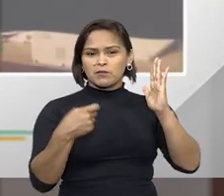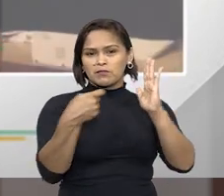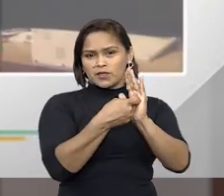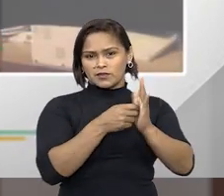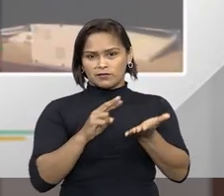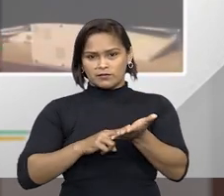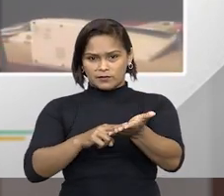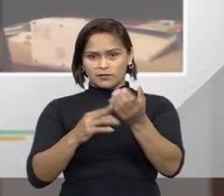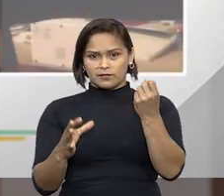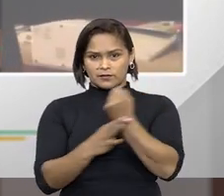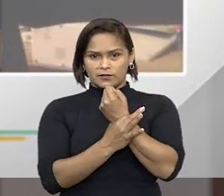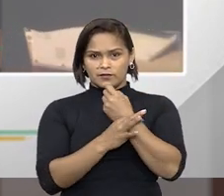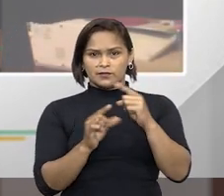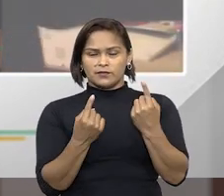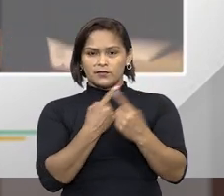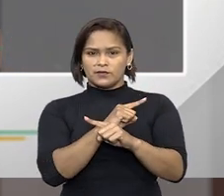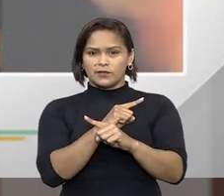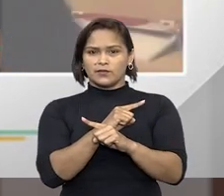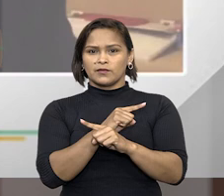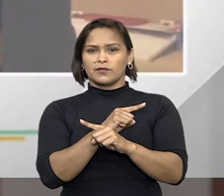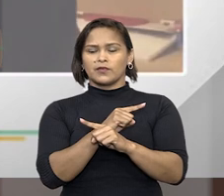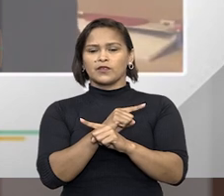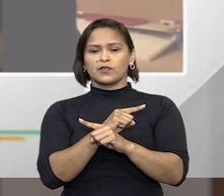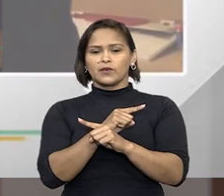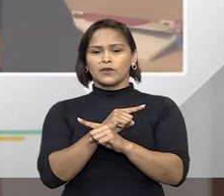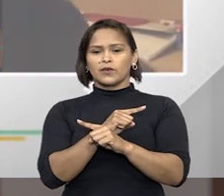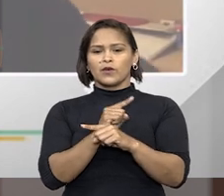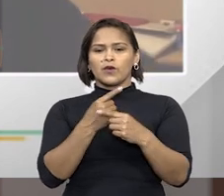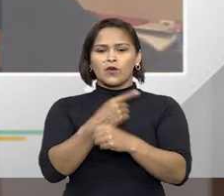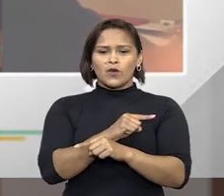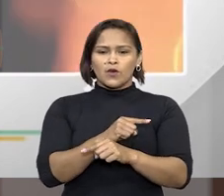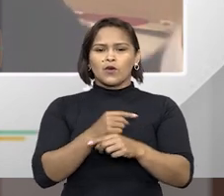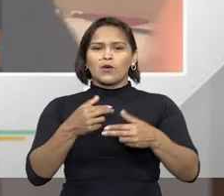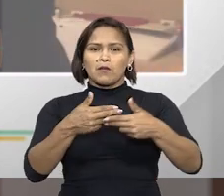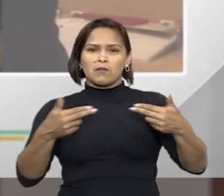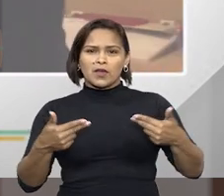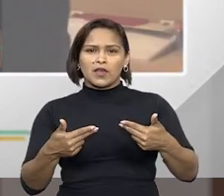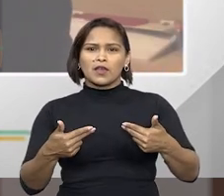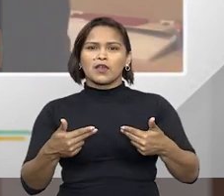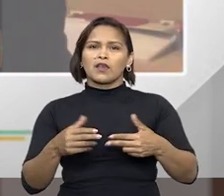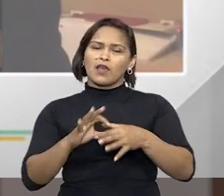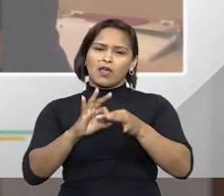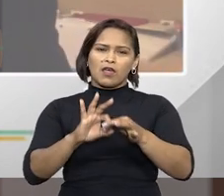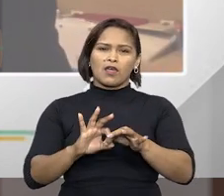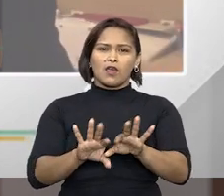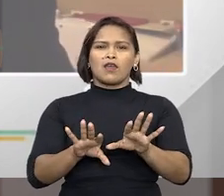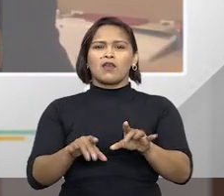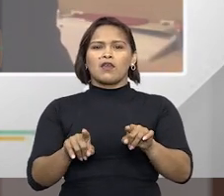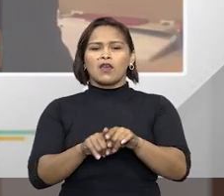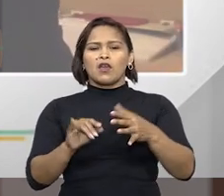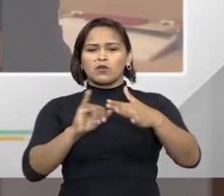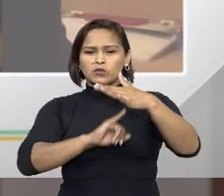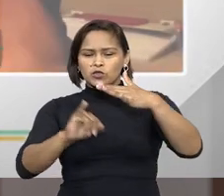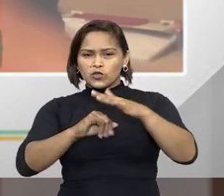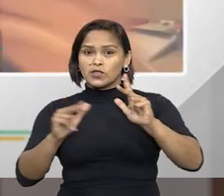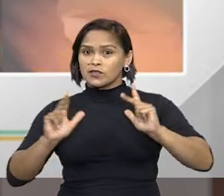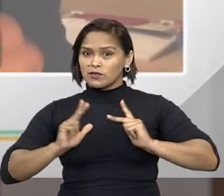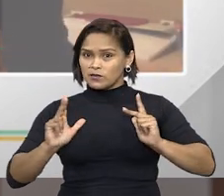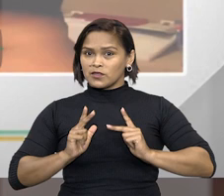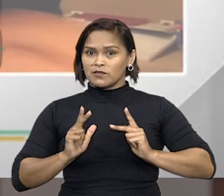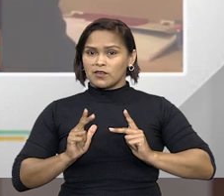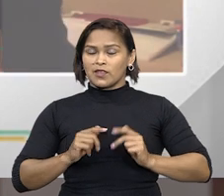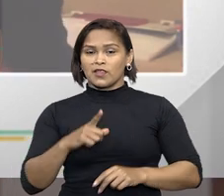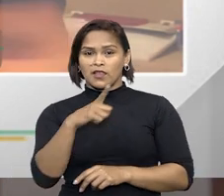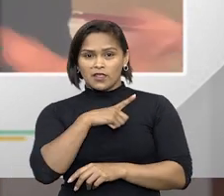contra o Mercado Livre, por exemplo, contra alguma instituição privada. Né? Tem que ser